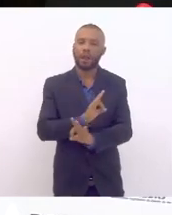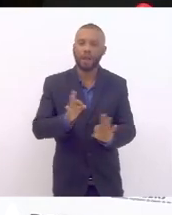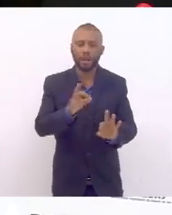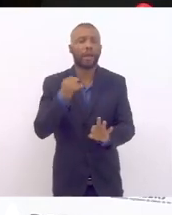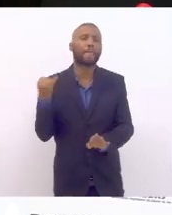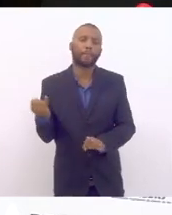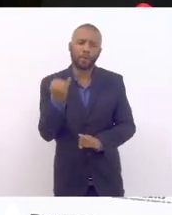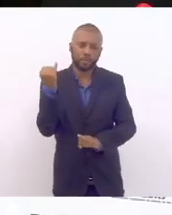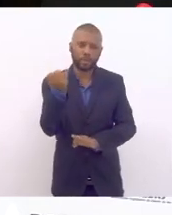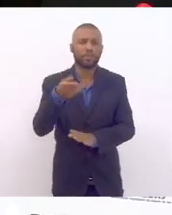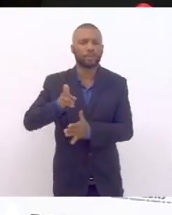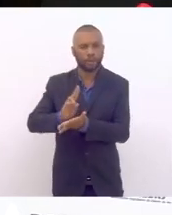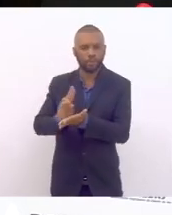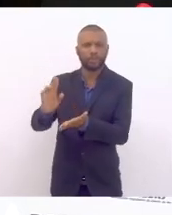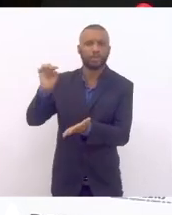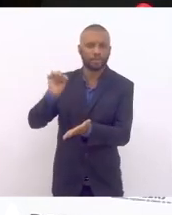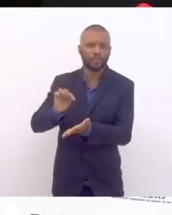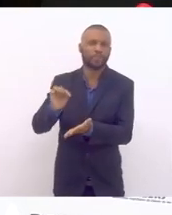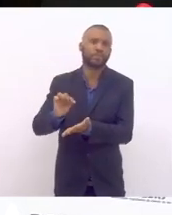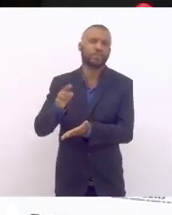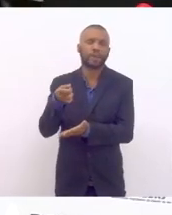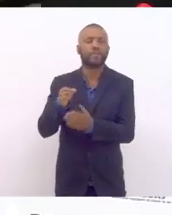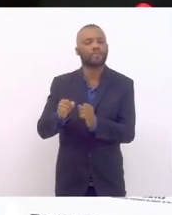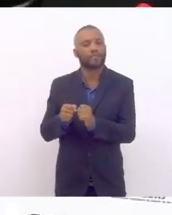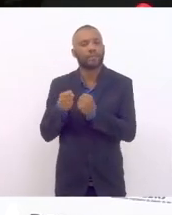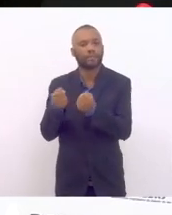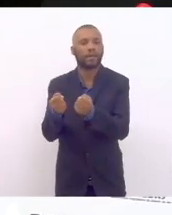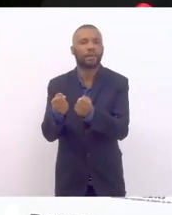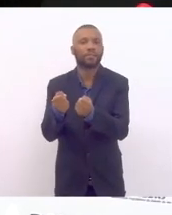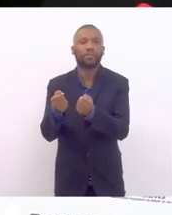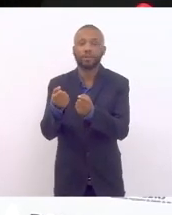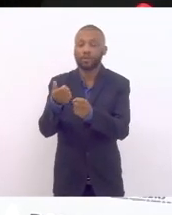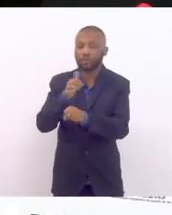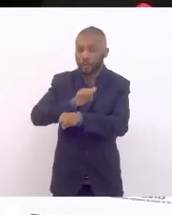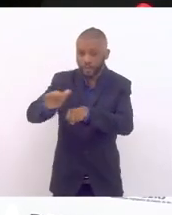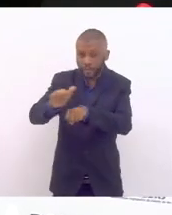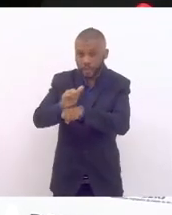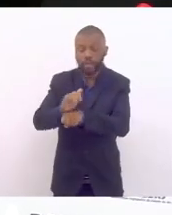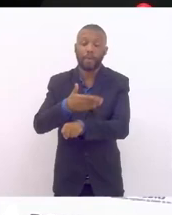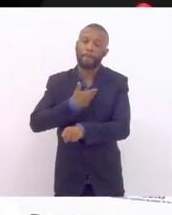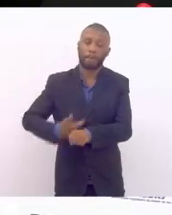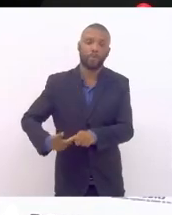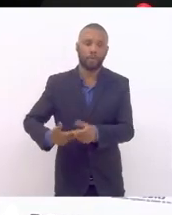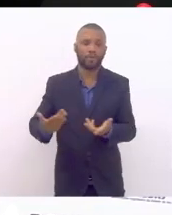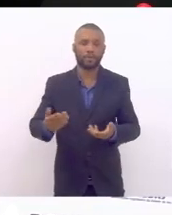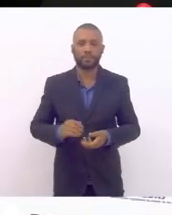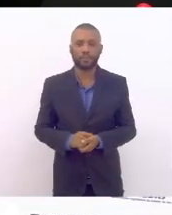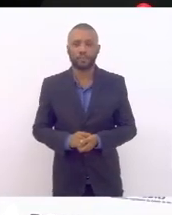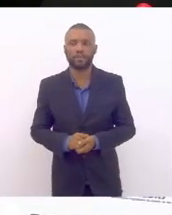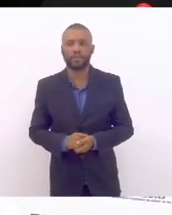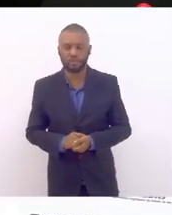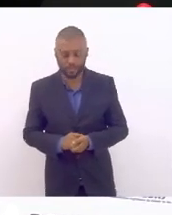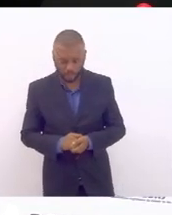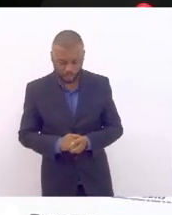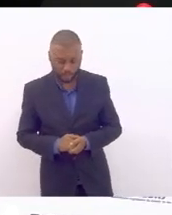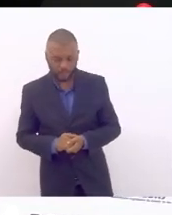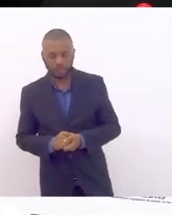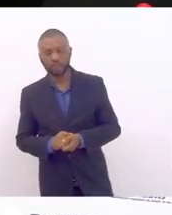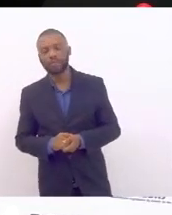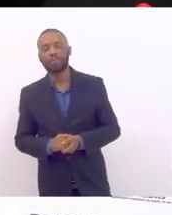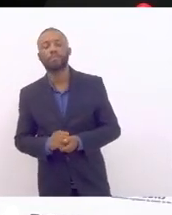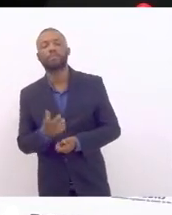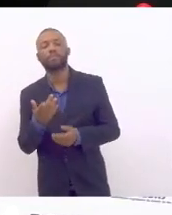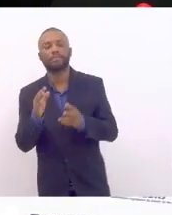importante para a universidade de fortalecimento da coisa pública e por fim para finalizar minha fala